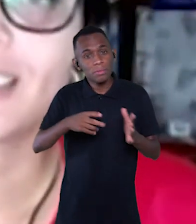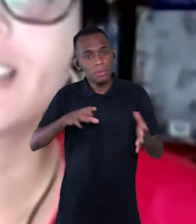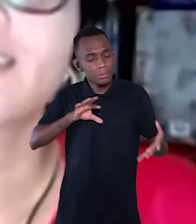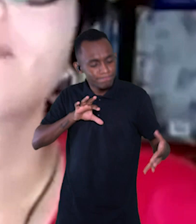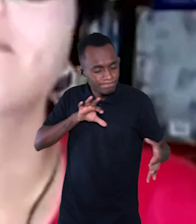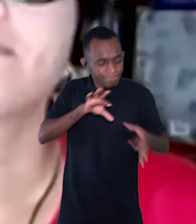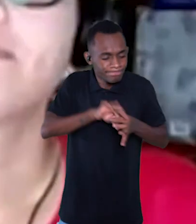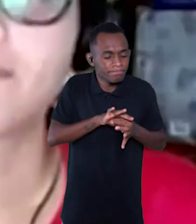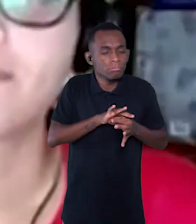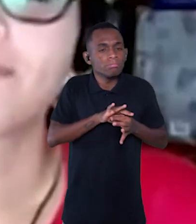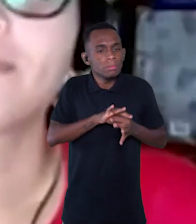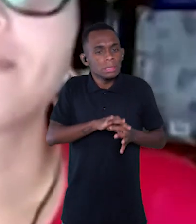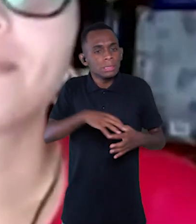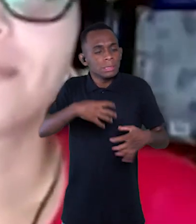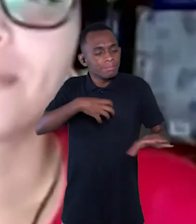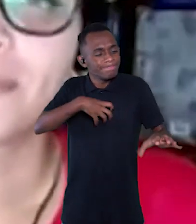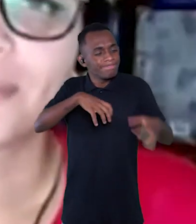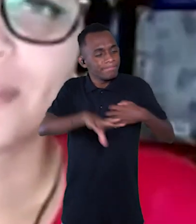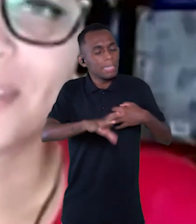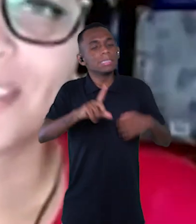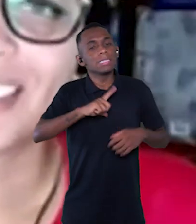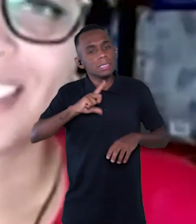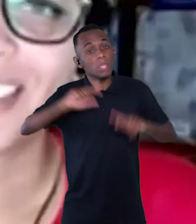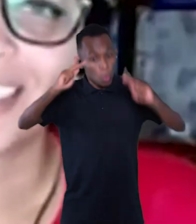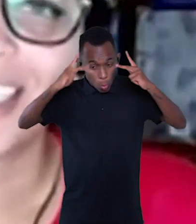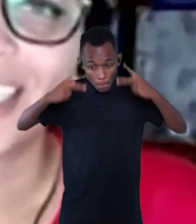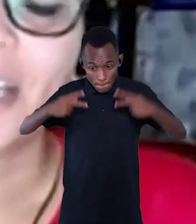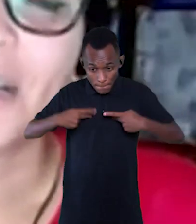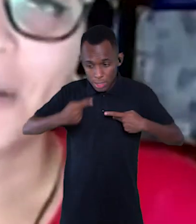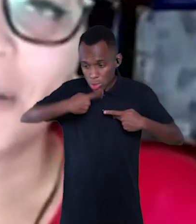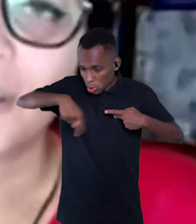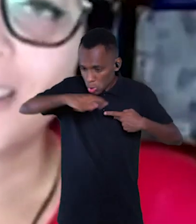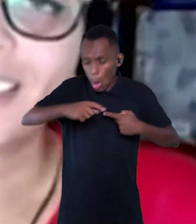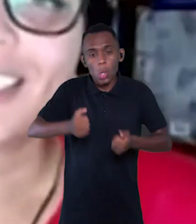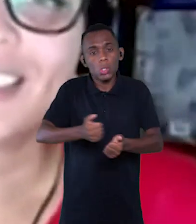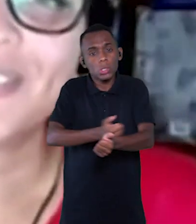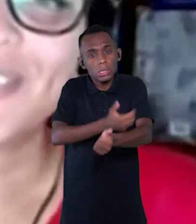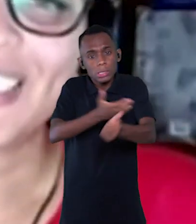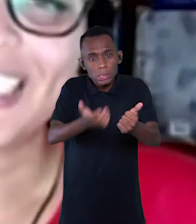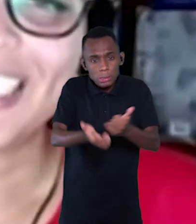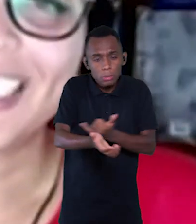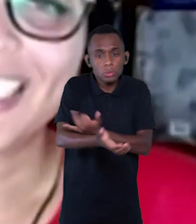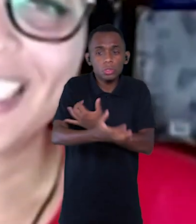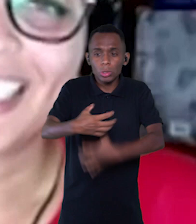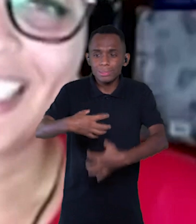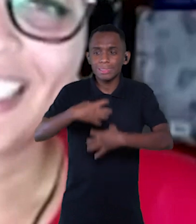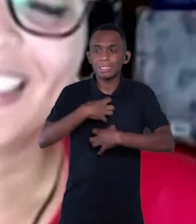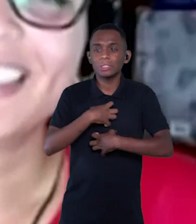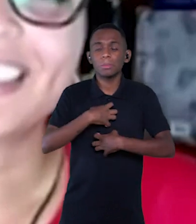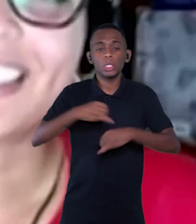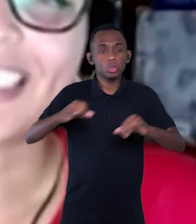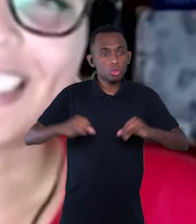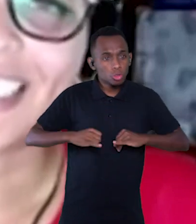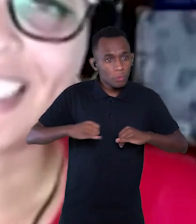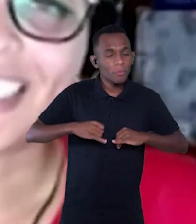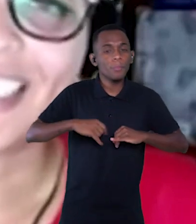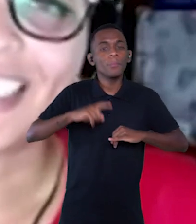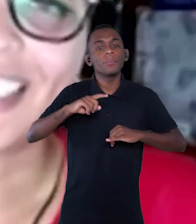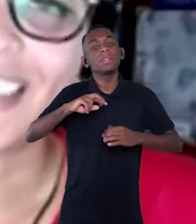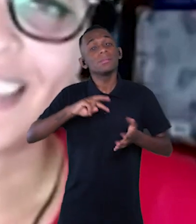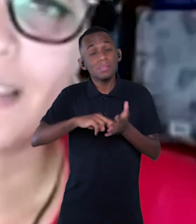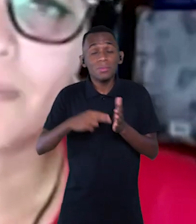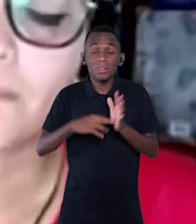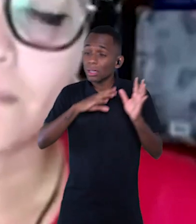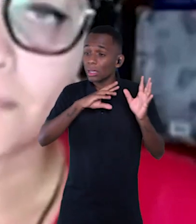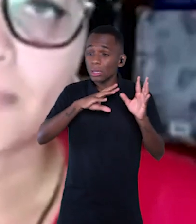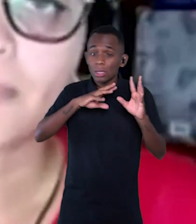identificação mesmo. Eu acho que é sobre o ser humano, né? Sobre os nossos sentimentos, as nossas dores, é sentir com você a dor do